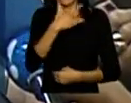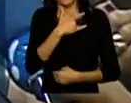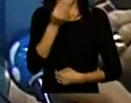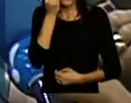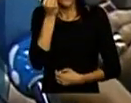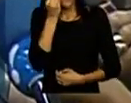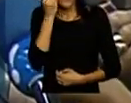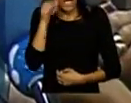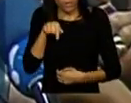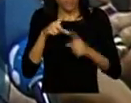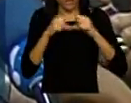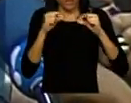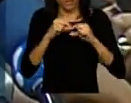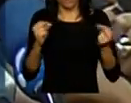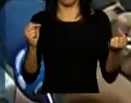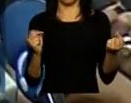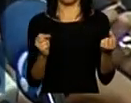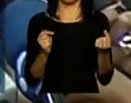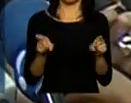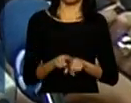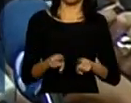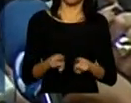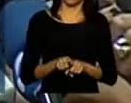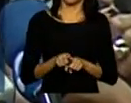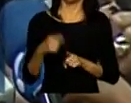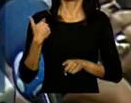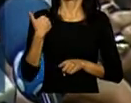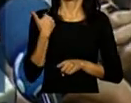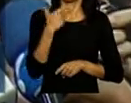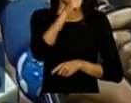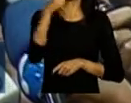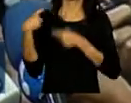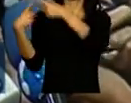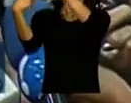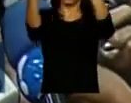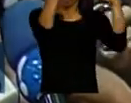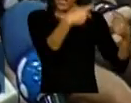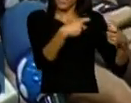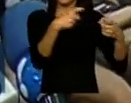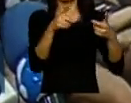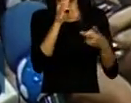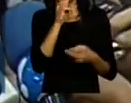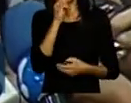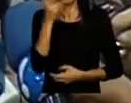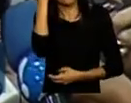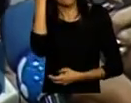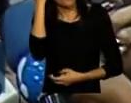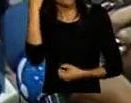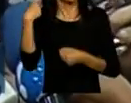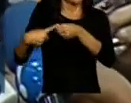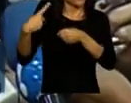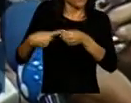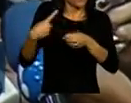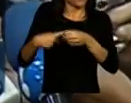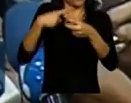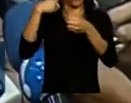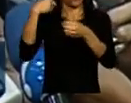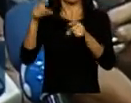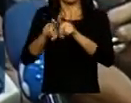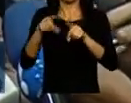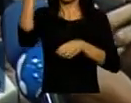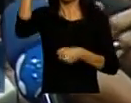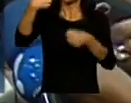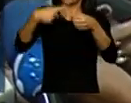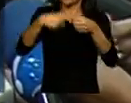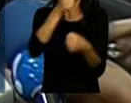Brasília acompanhamos também em outros municípios com o município de Itu em São Paulo município de Campos no Rio de